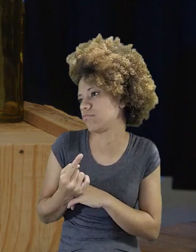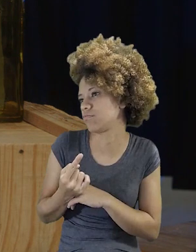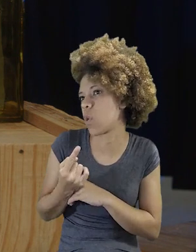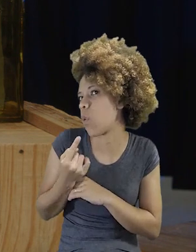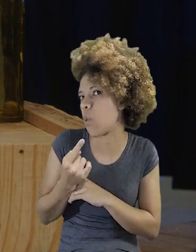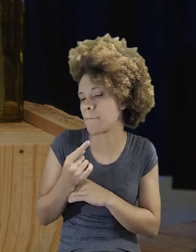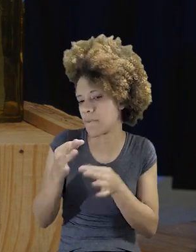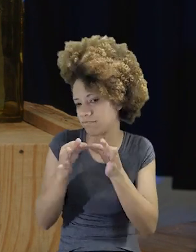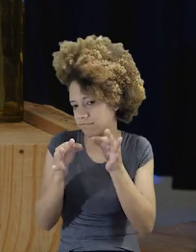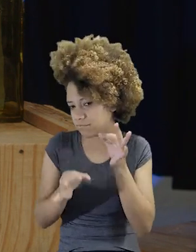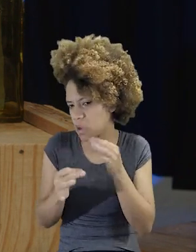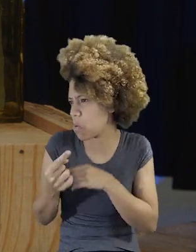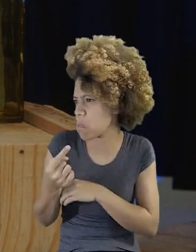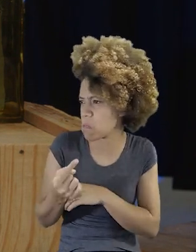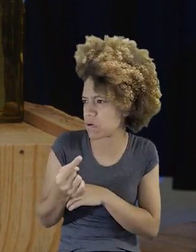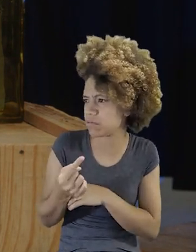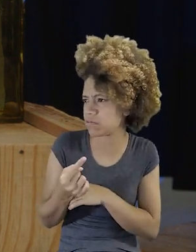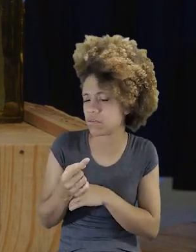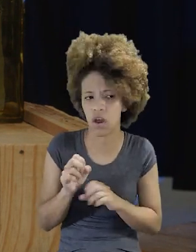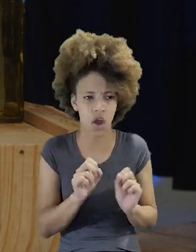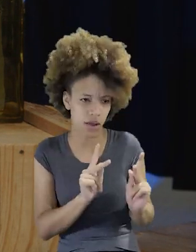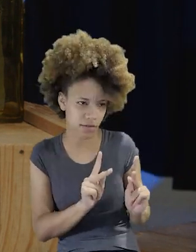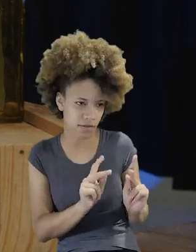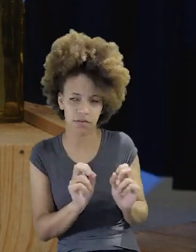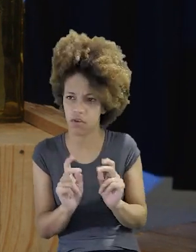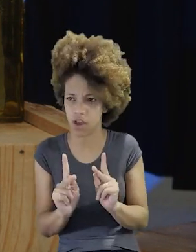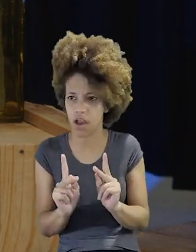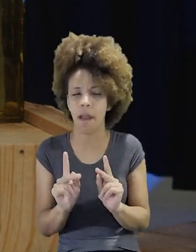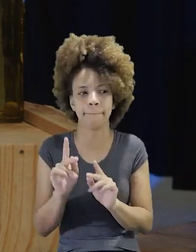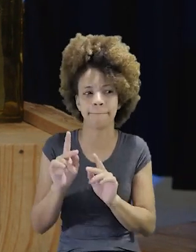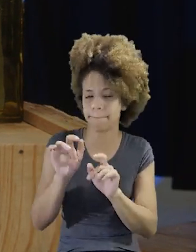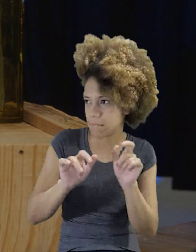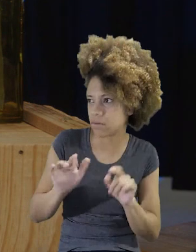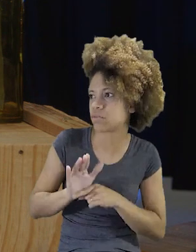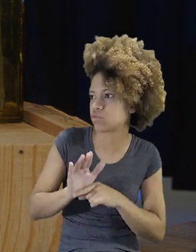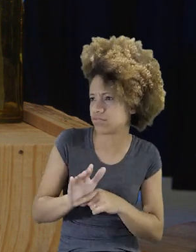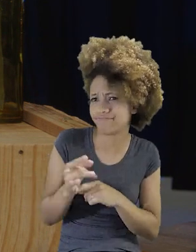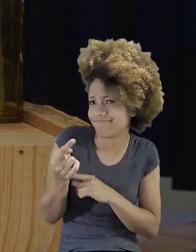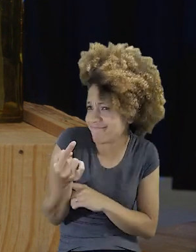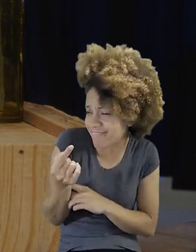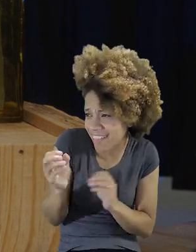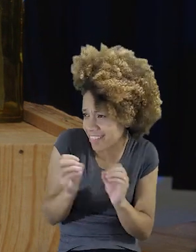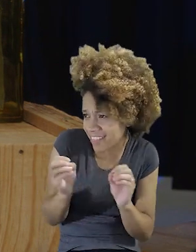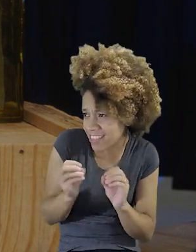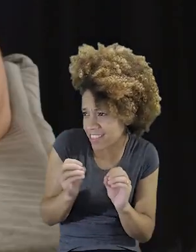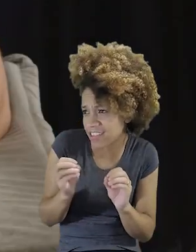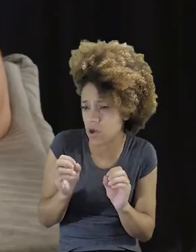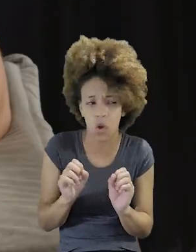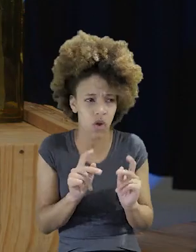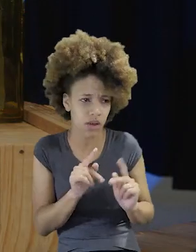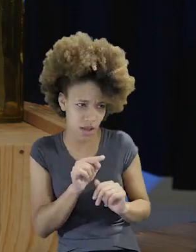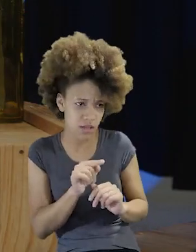dá uma ele nunca tem uma linha uma linha que você fala OK Esse cara é pelo povo uma linha tá ligado